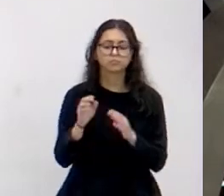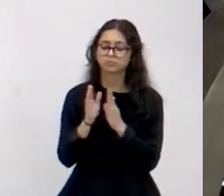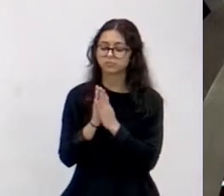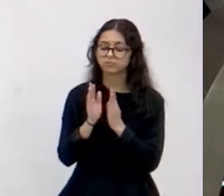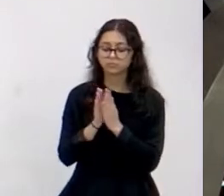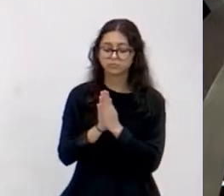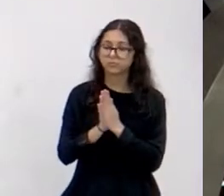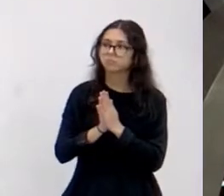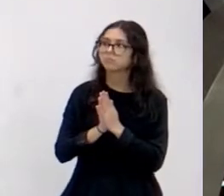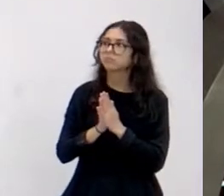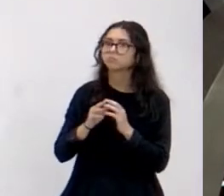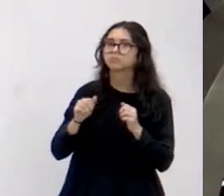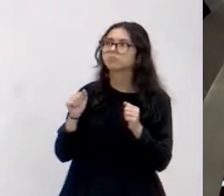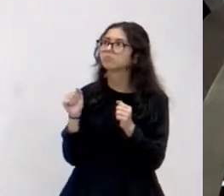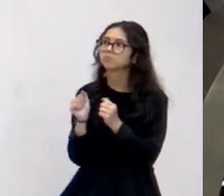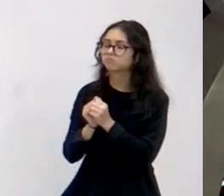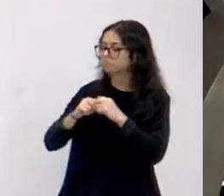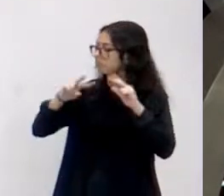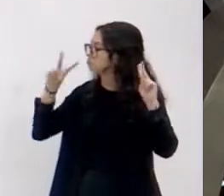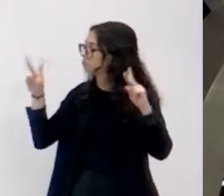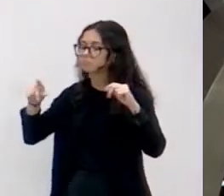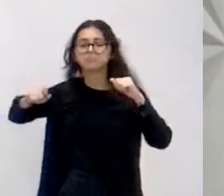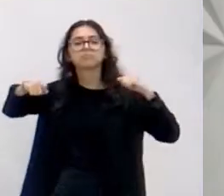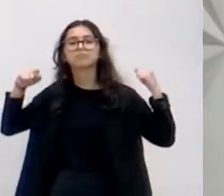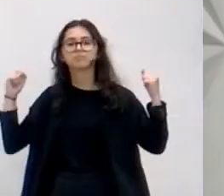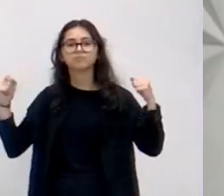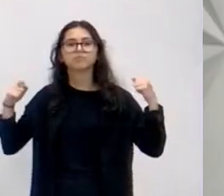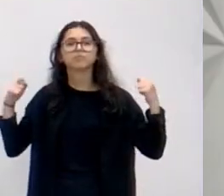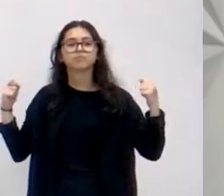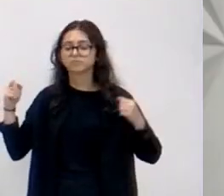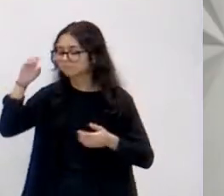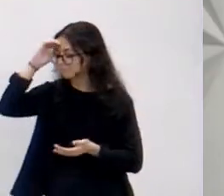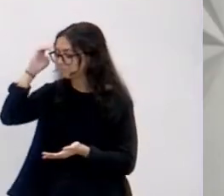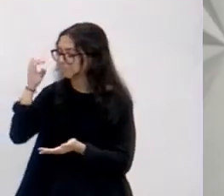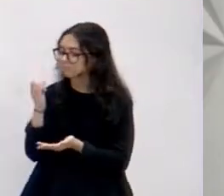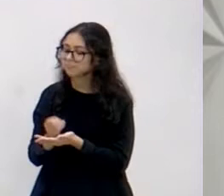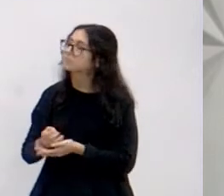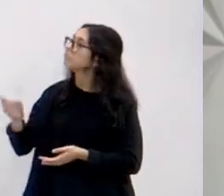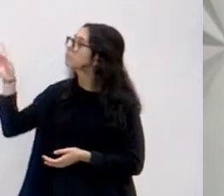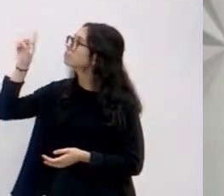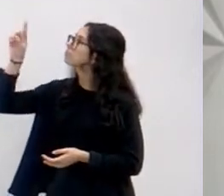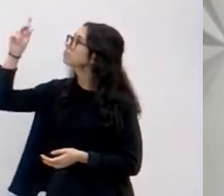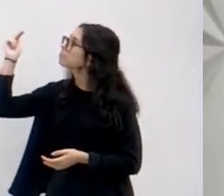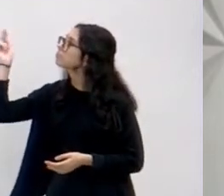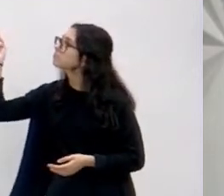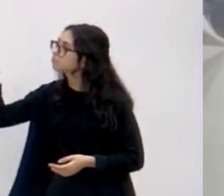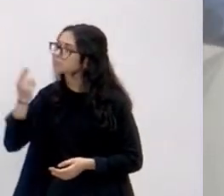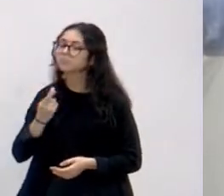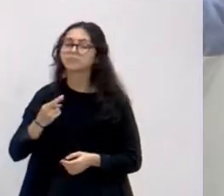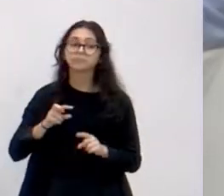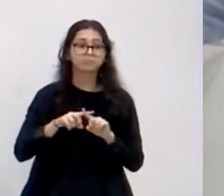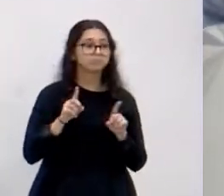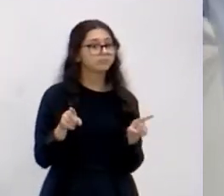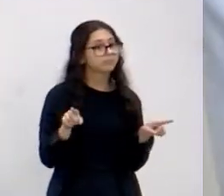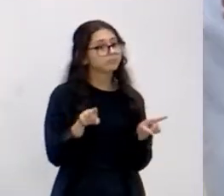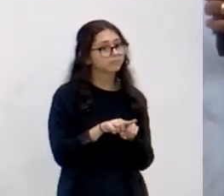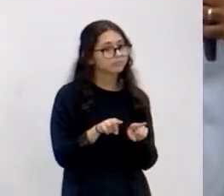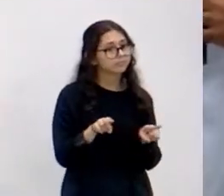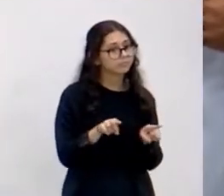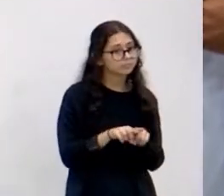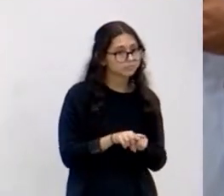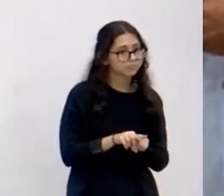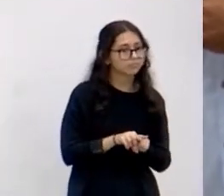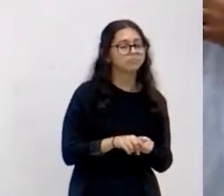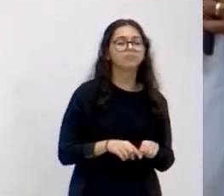Triunfo marcado pela vitória marcado pela certeza da resposta de Deus e outros momentos que a